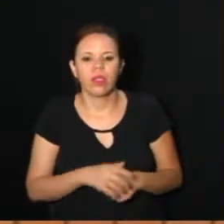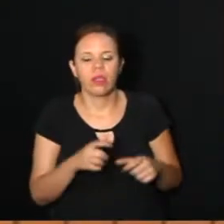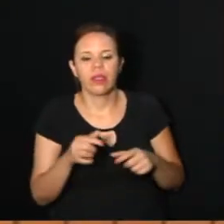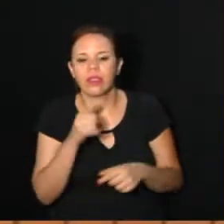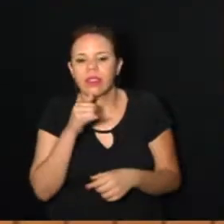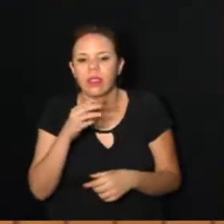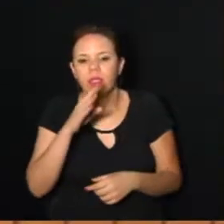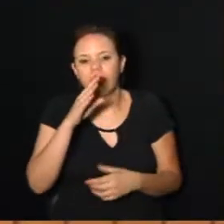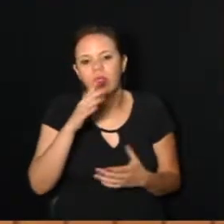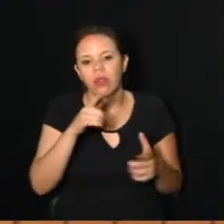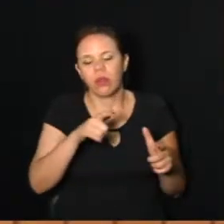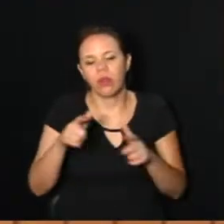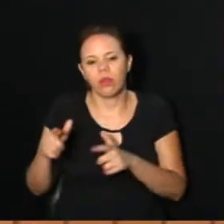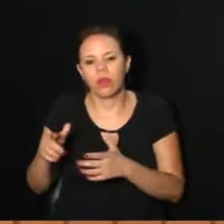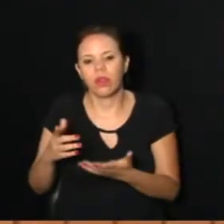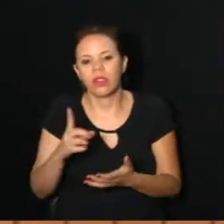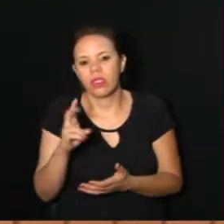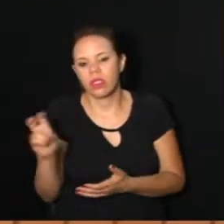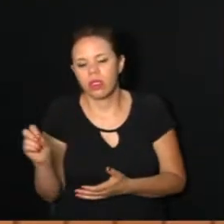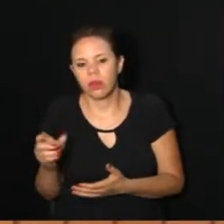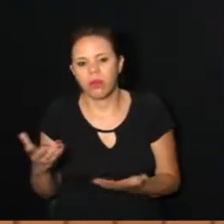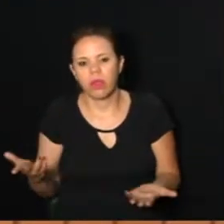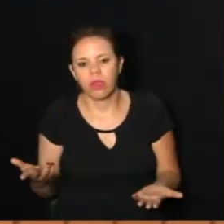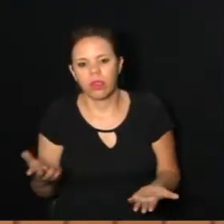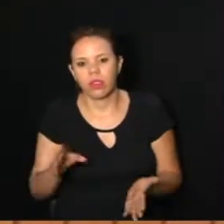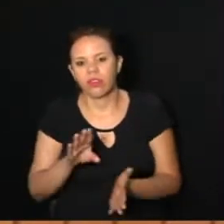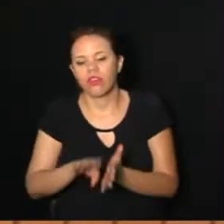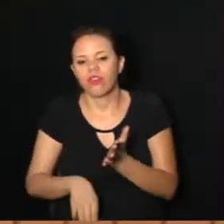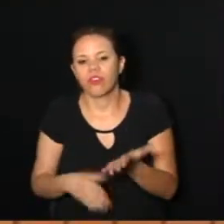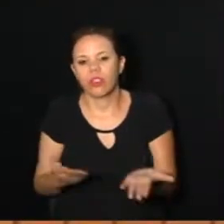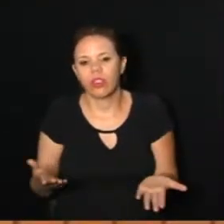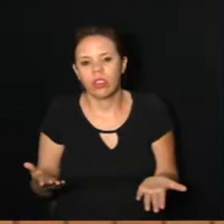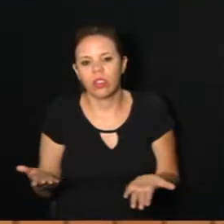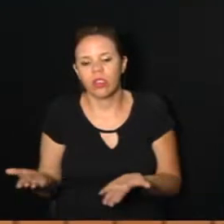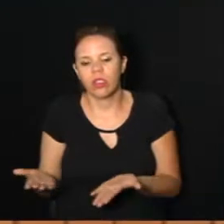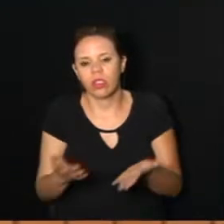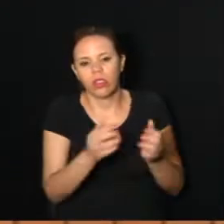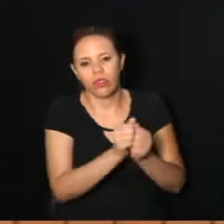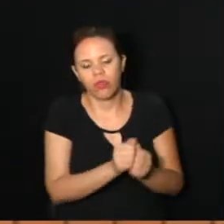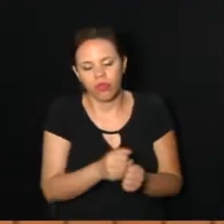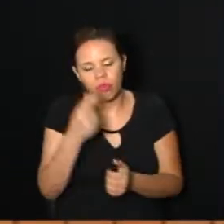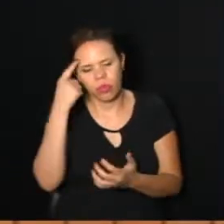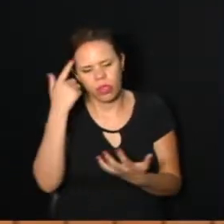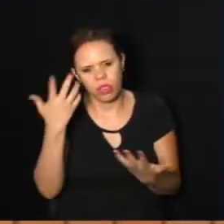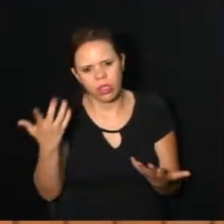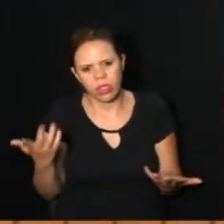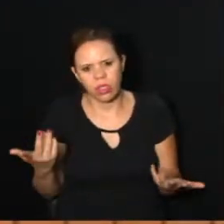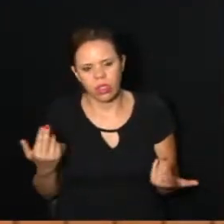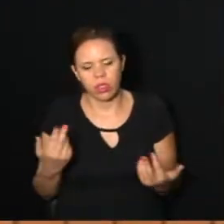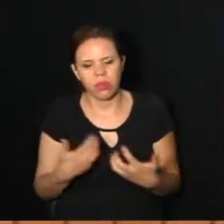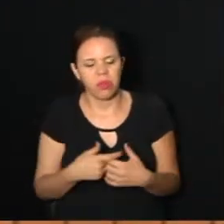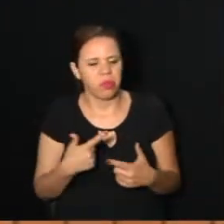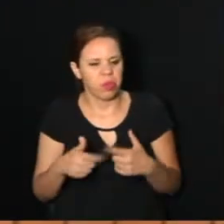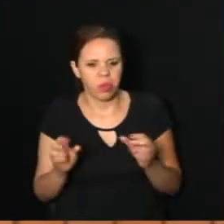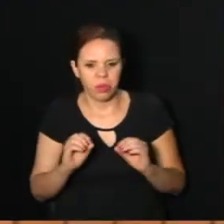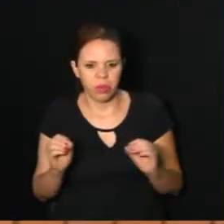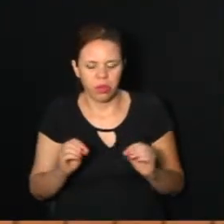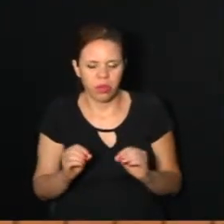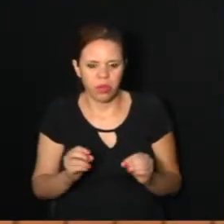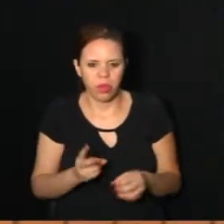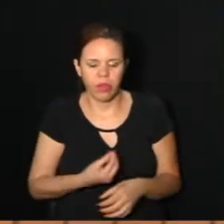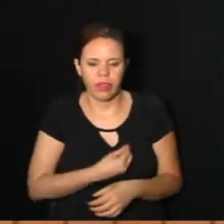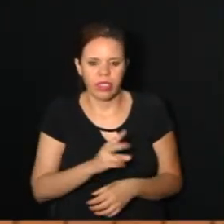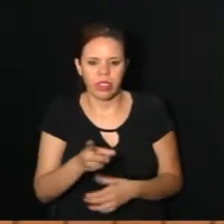de 750, você vai ter que tirar o Corpo de Bombeiro, né? Você vai ter que trazer ele junto, é pensado, né? Não há problema nenhum e a vida